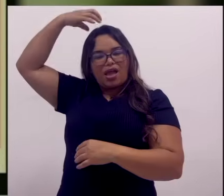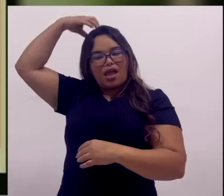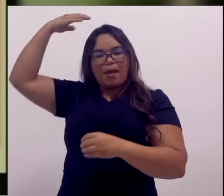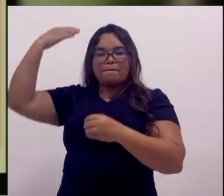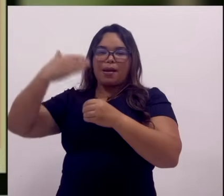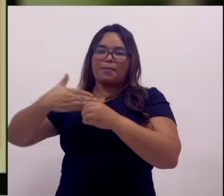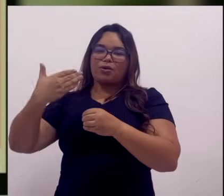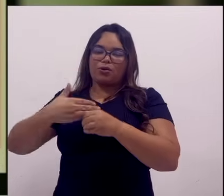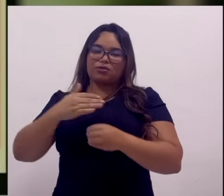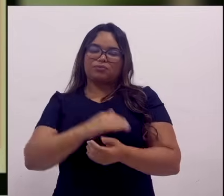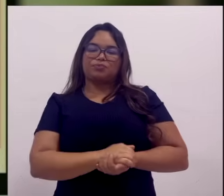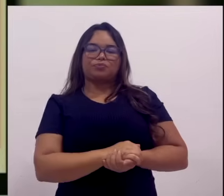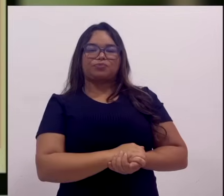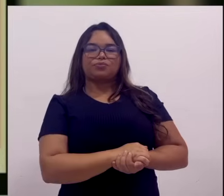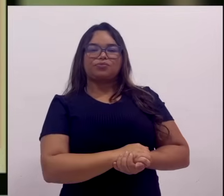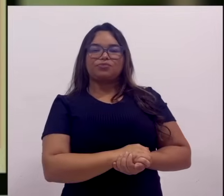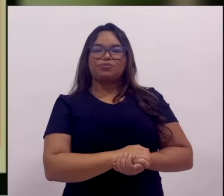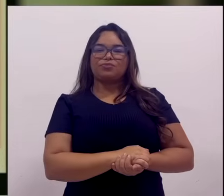Babilônia.